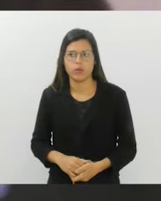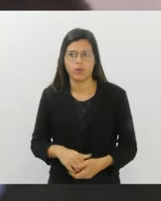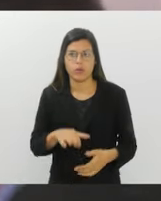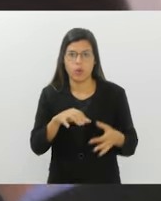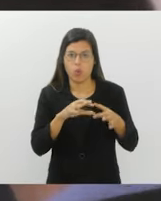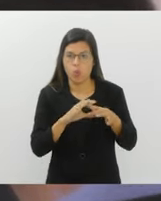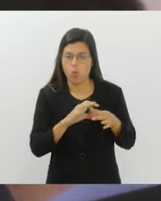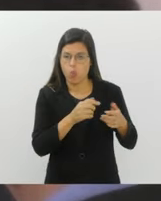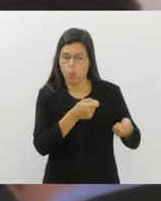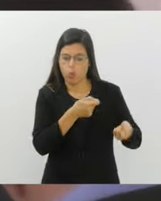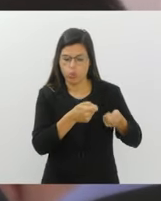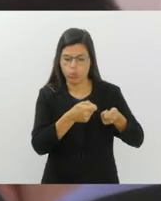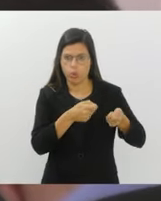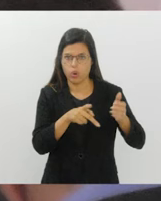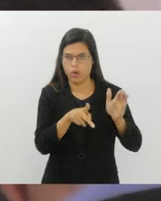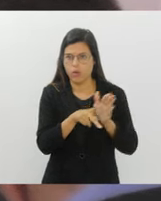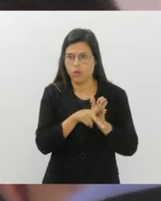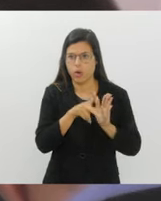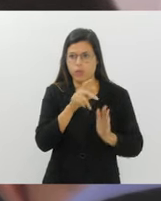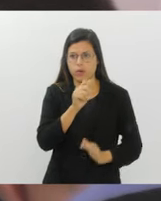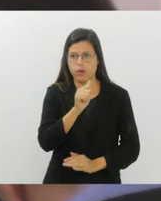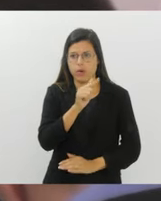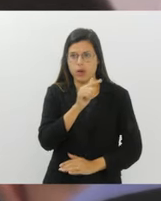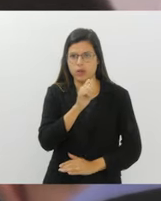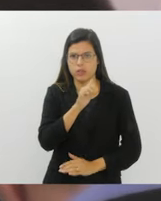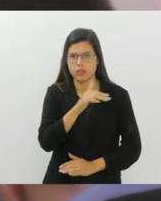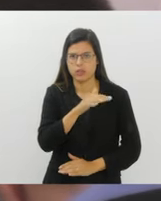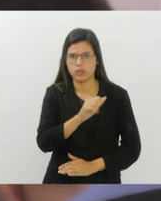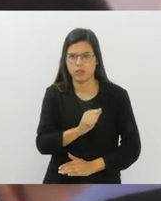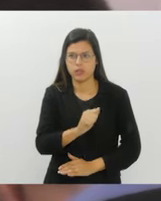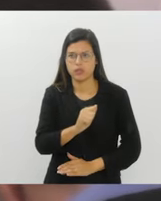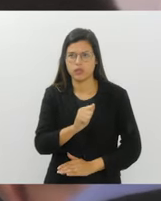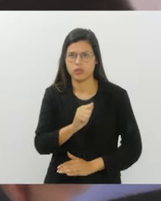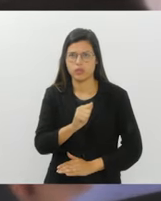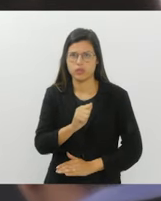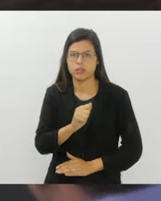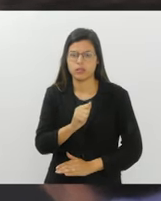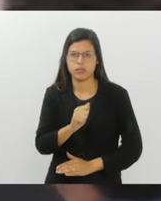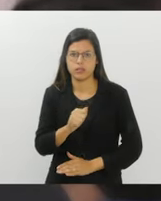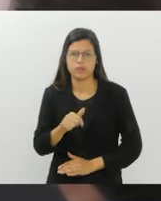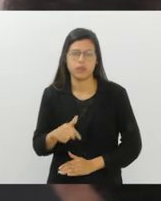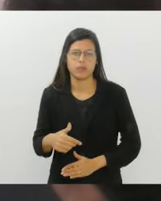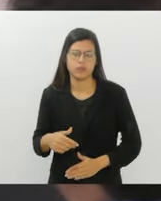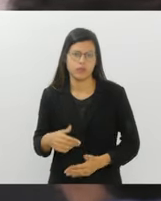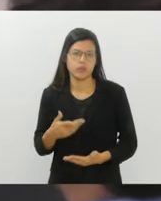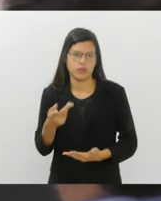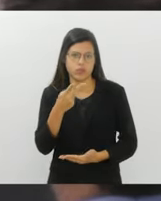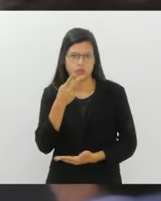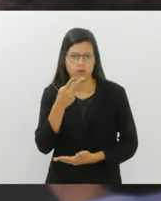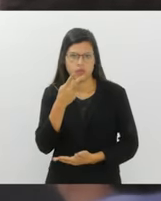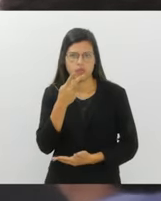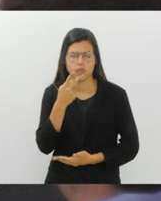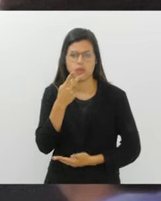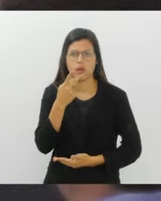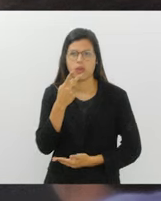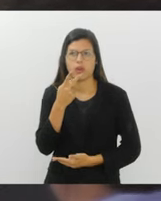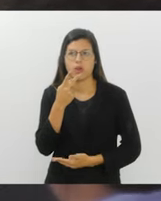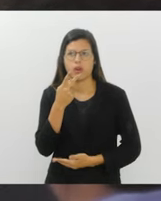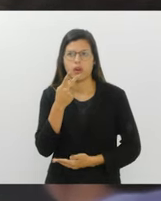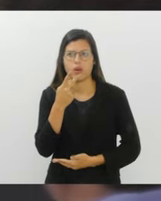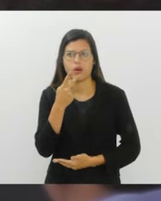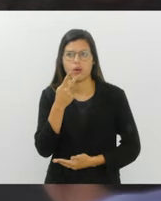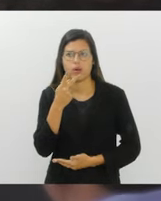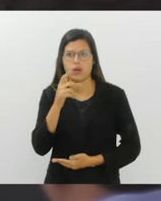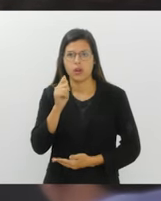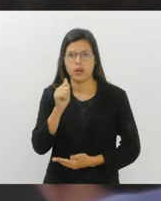o controle de primeira ordem com a agência reguladora, porque, como os senhores bem falaram, né, a